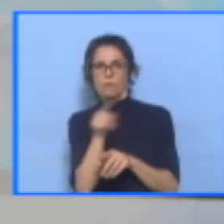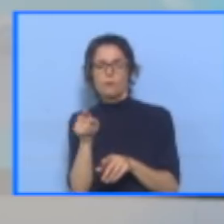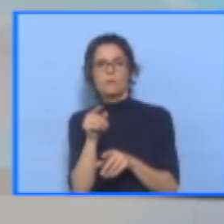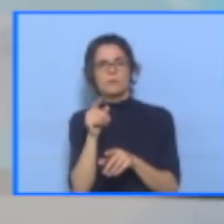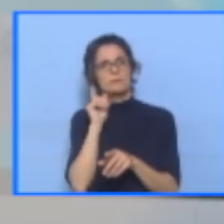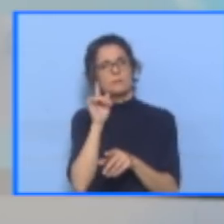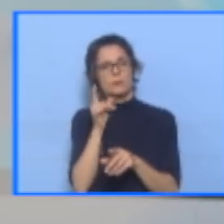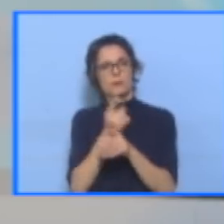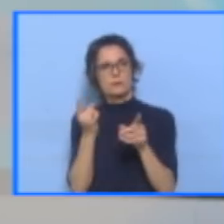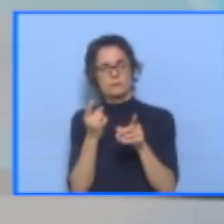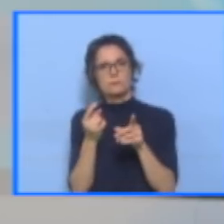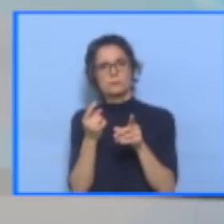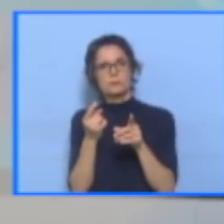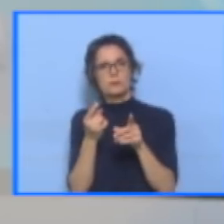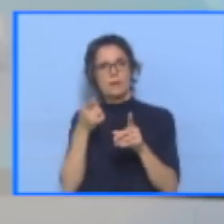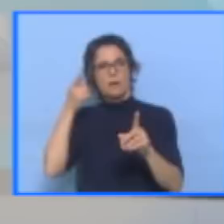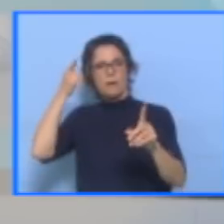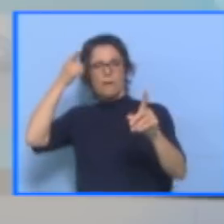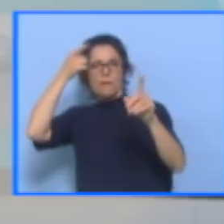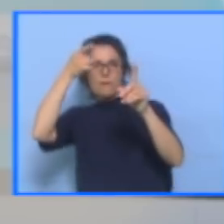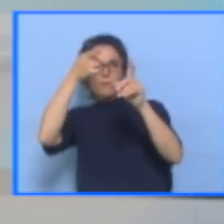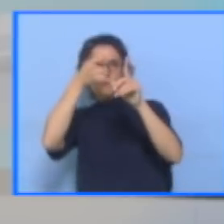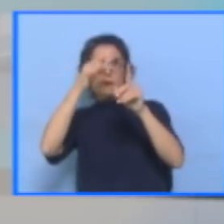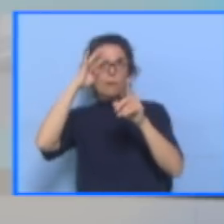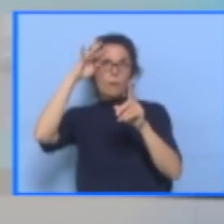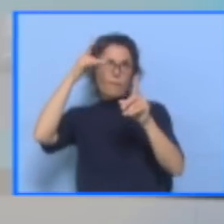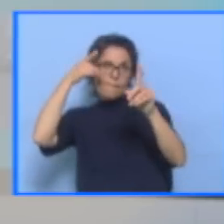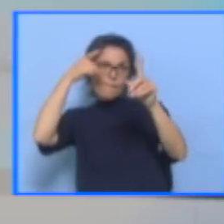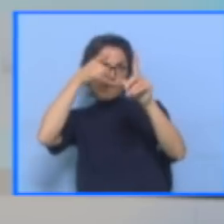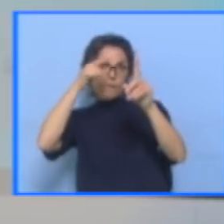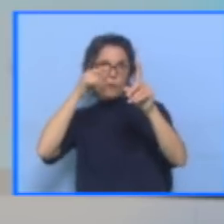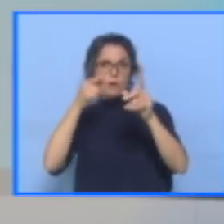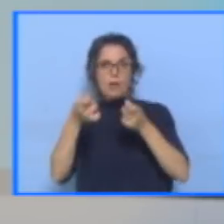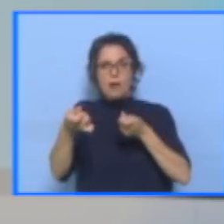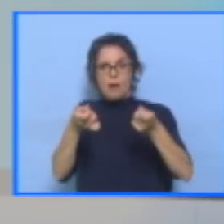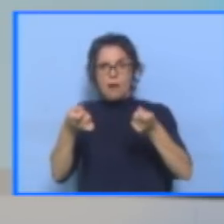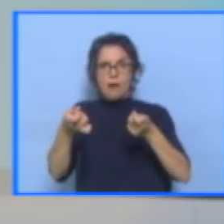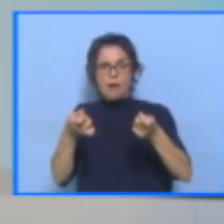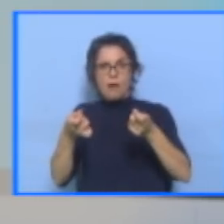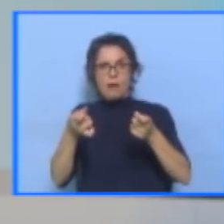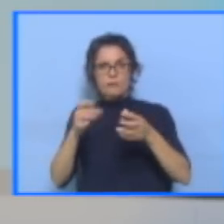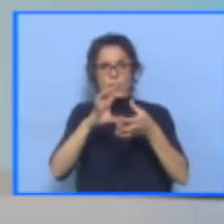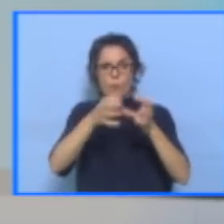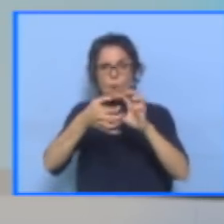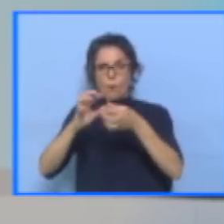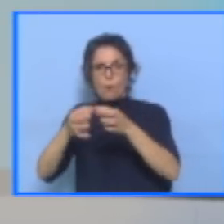utopia é uma dinâmica, não é, digamos assim, o fim do arco-íris. É um motor que é